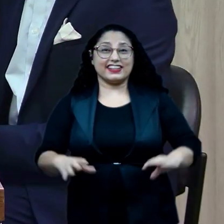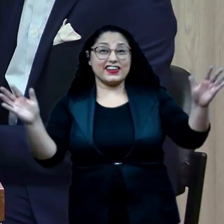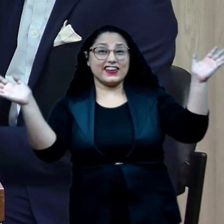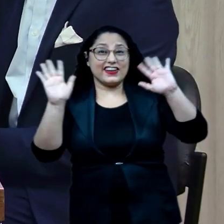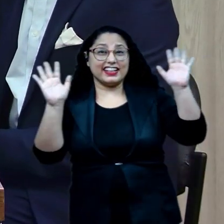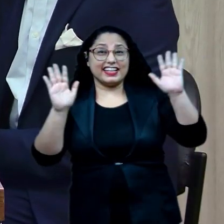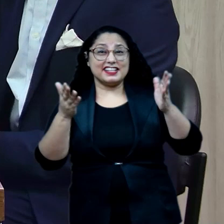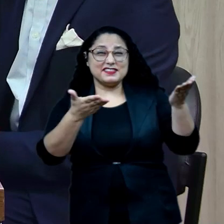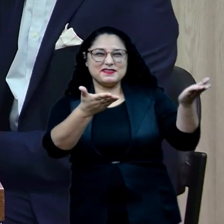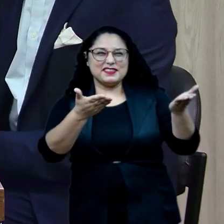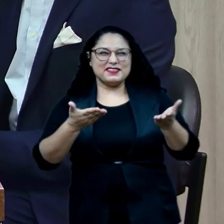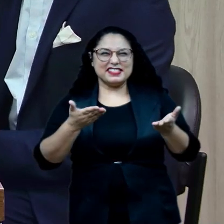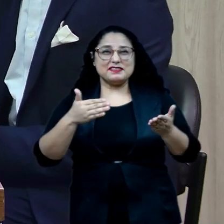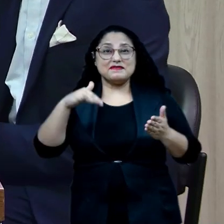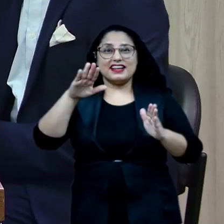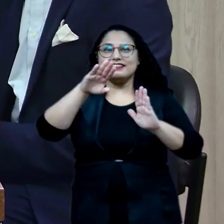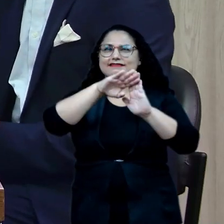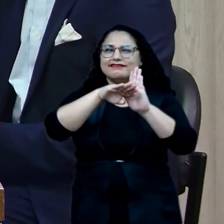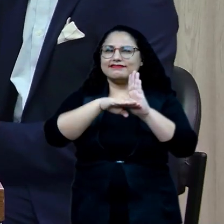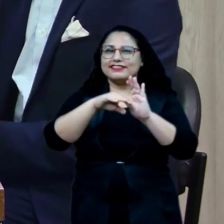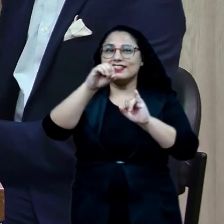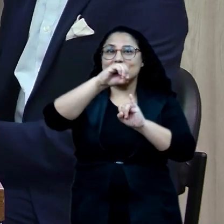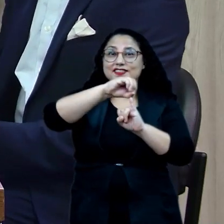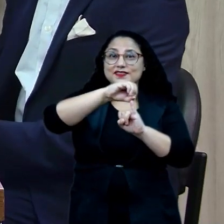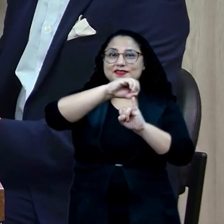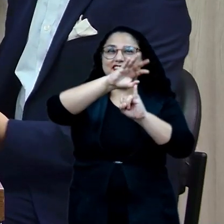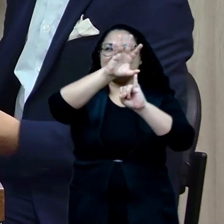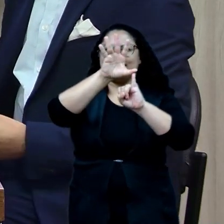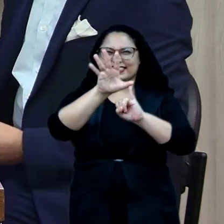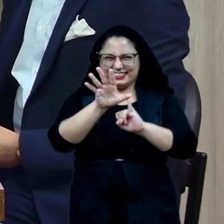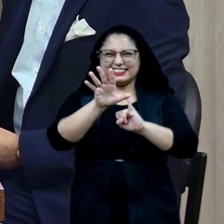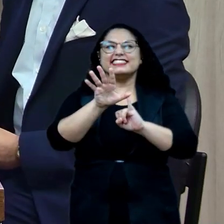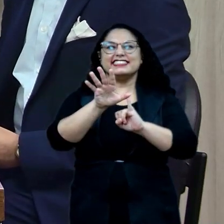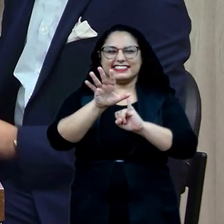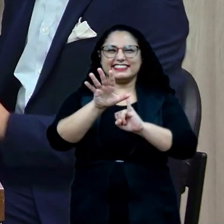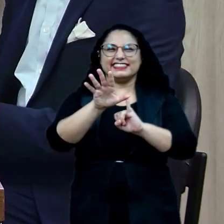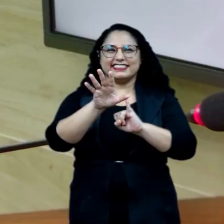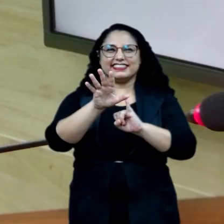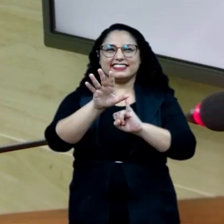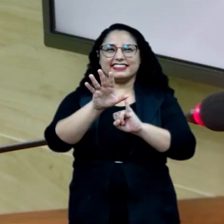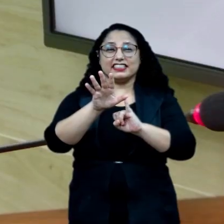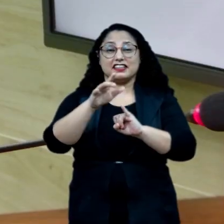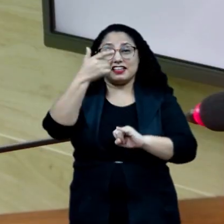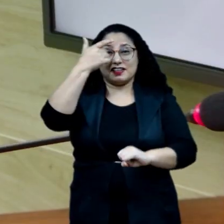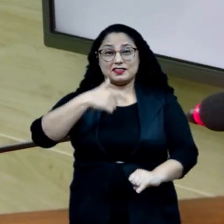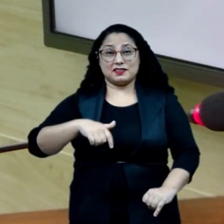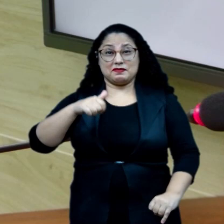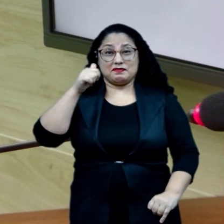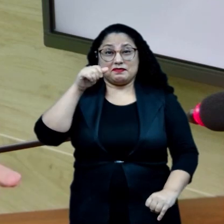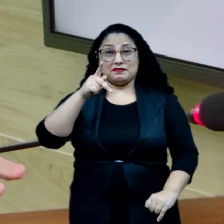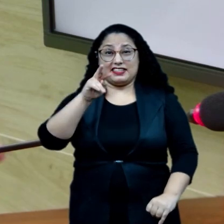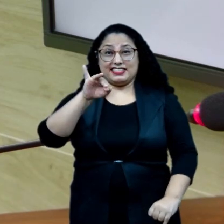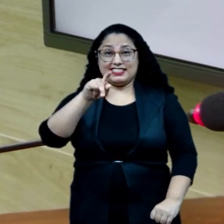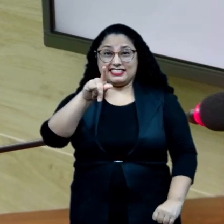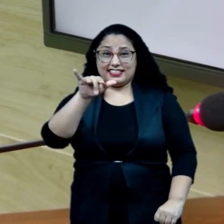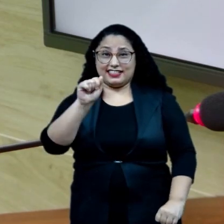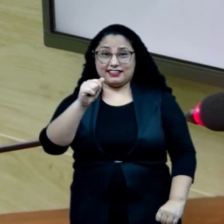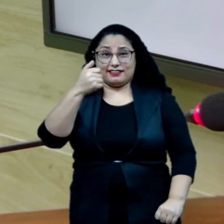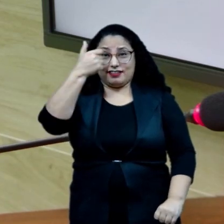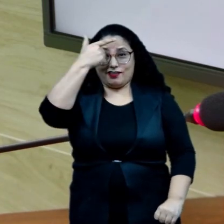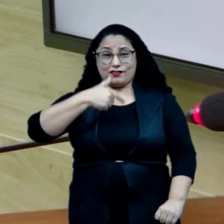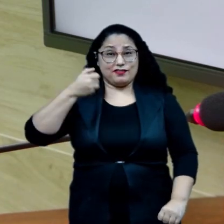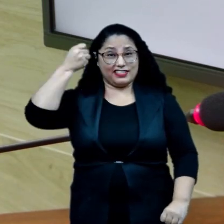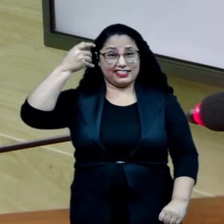Olá, bem-vindos a mais uma edição do programa Estação IFB. Eu sou Priscila e vou fazer minha